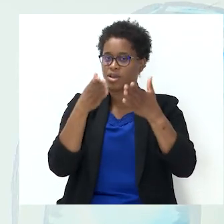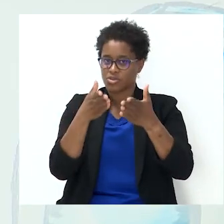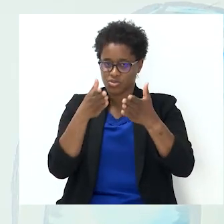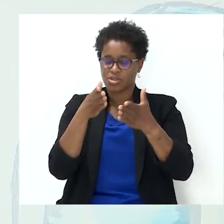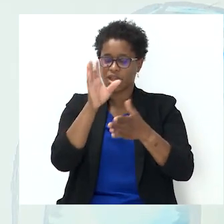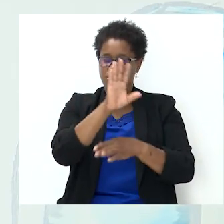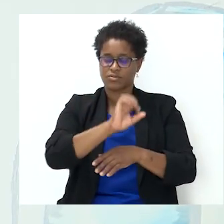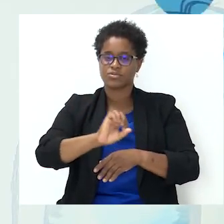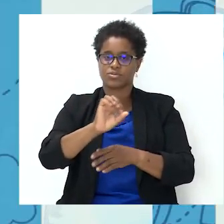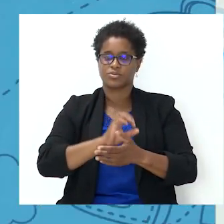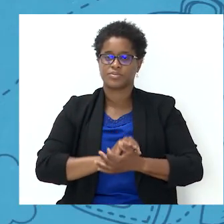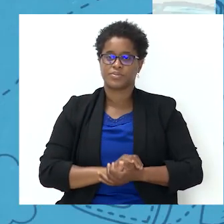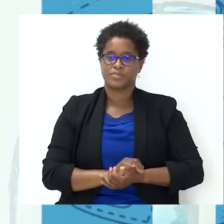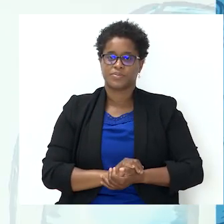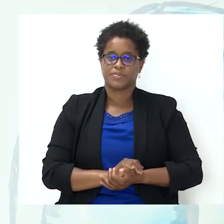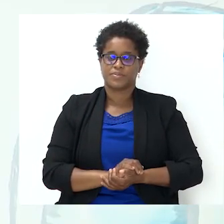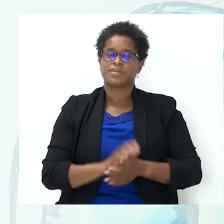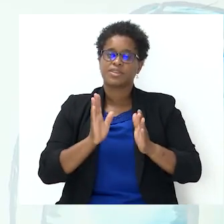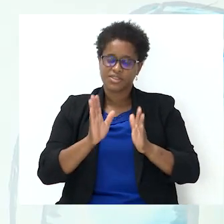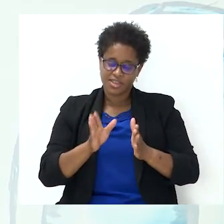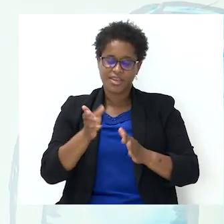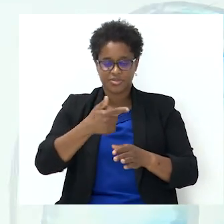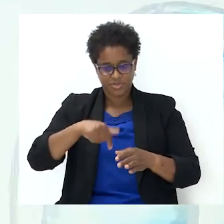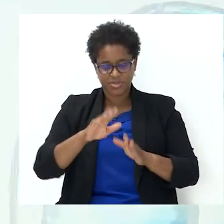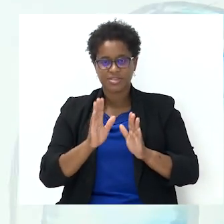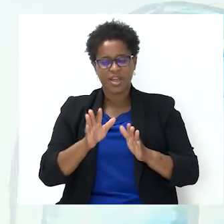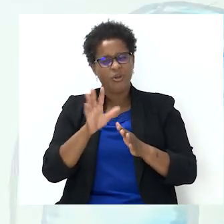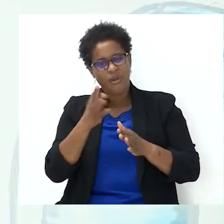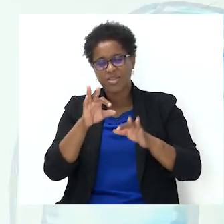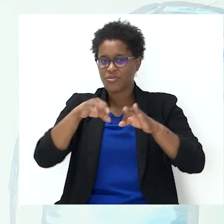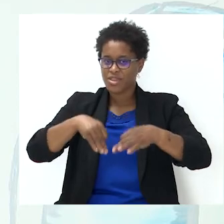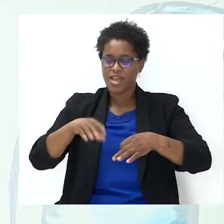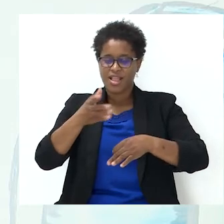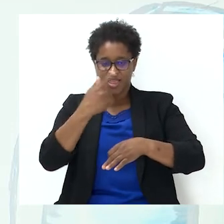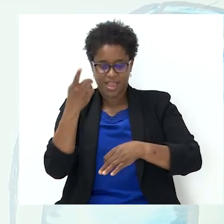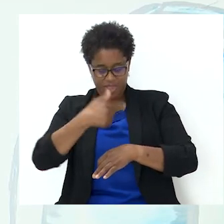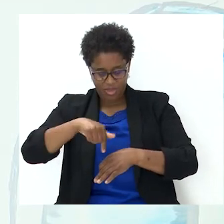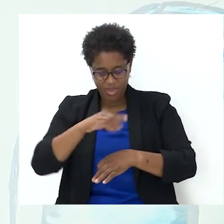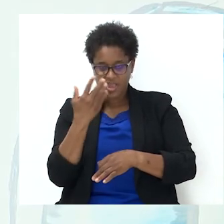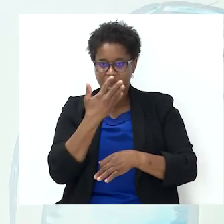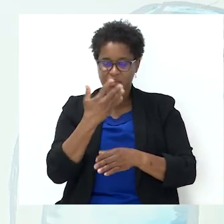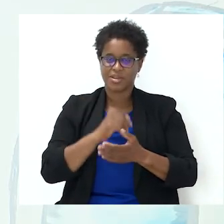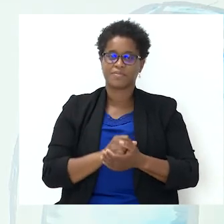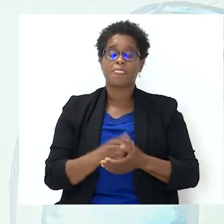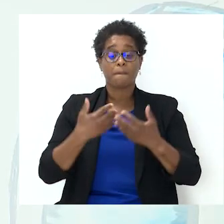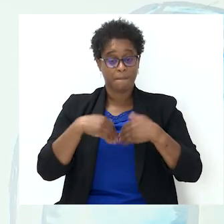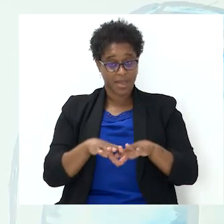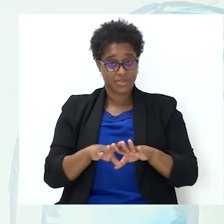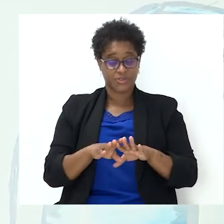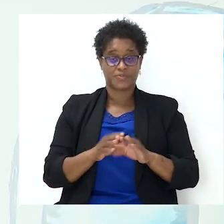vos auxiliarem. Já estamos quase no final da nossa aula,